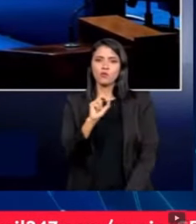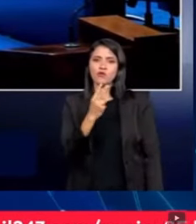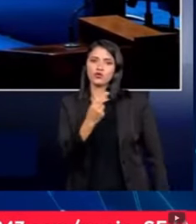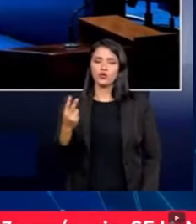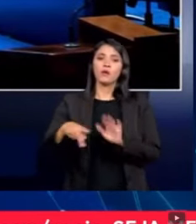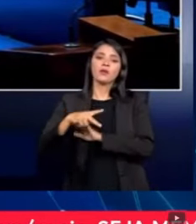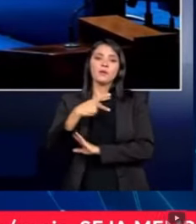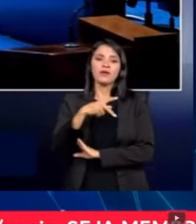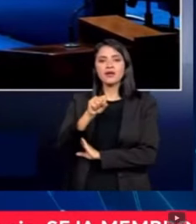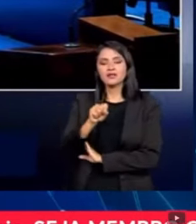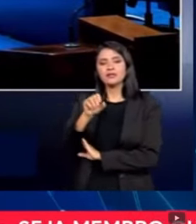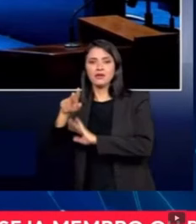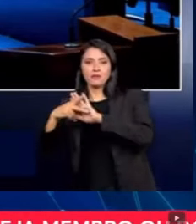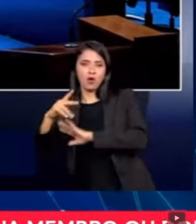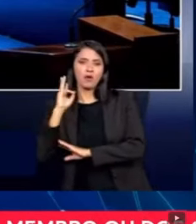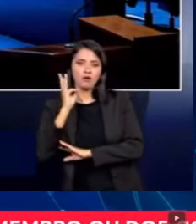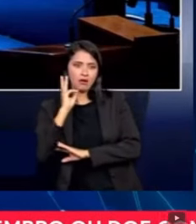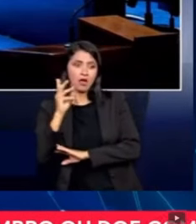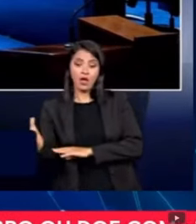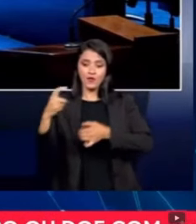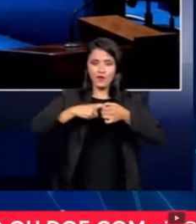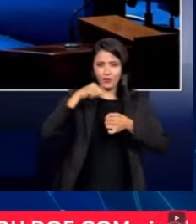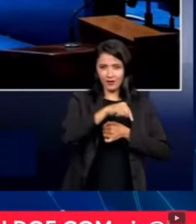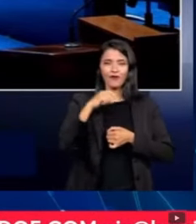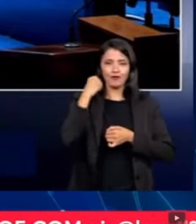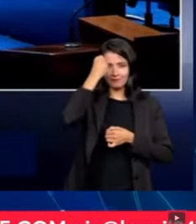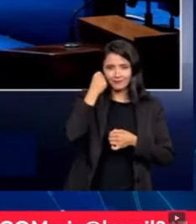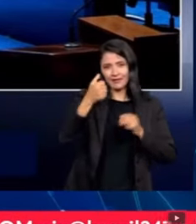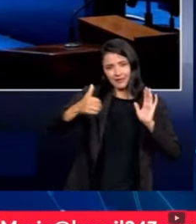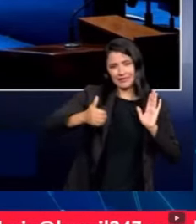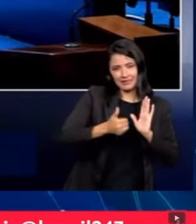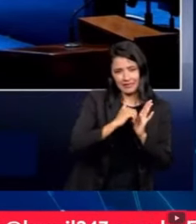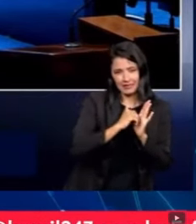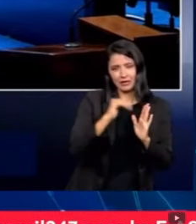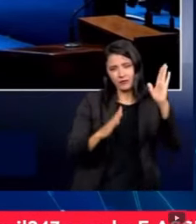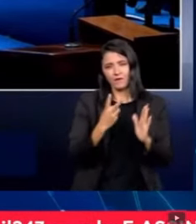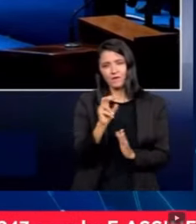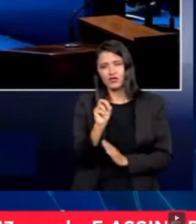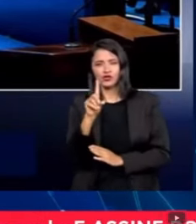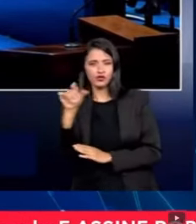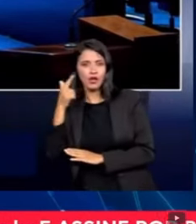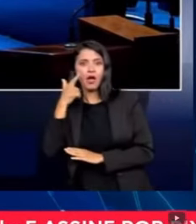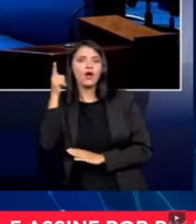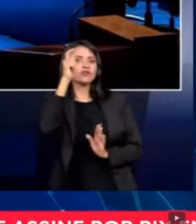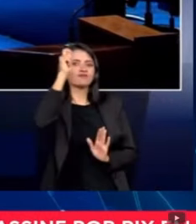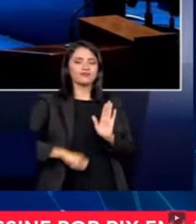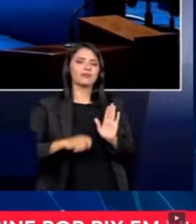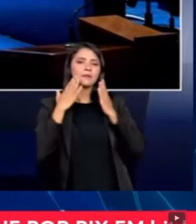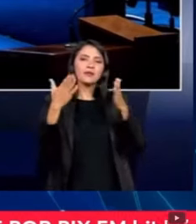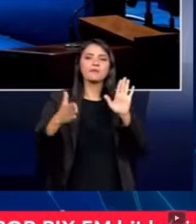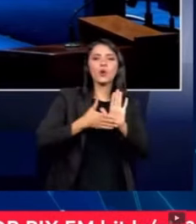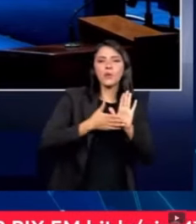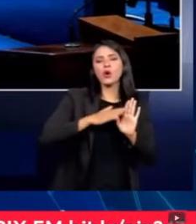pelo PSB do Maranhão. Nesse retorno aqui ao Senado, um período aí de cerca de 20 dias, Dino conseguiu assinaturas para apresentar uma proposta de emenda à